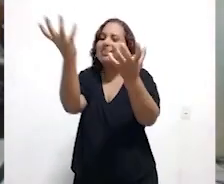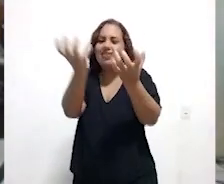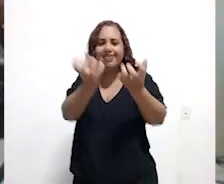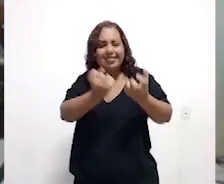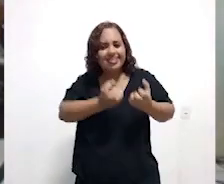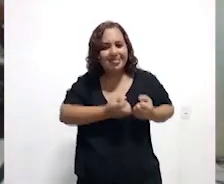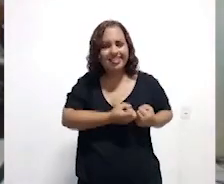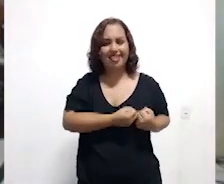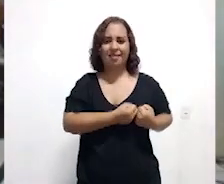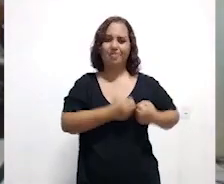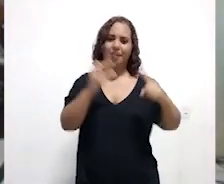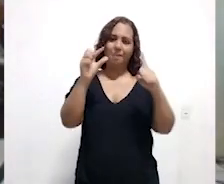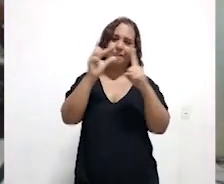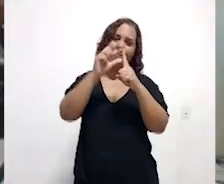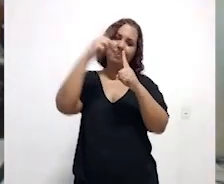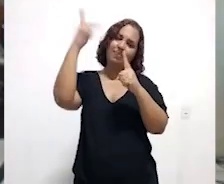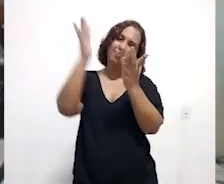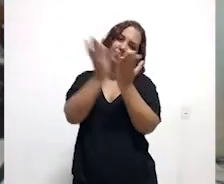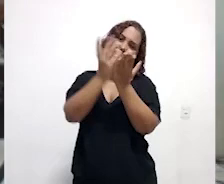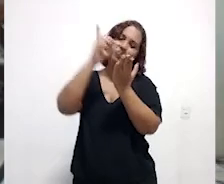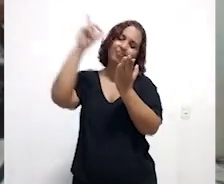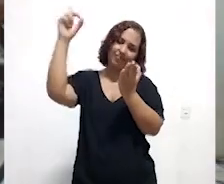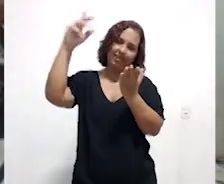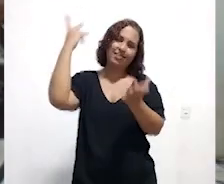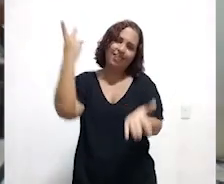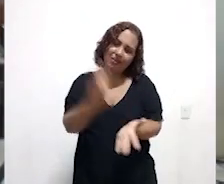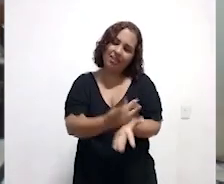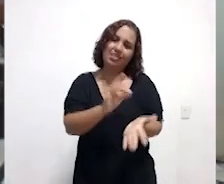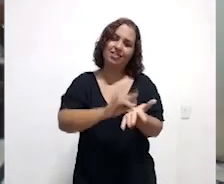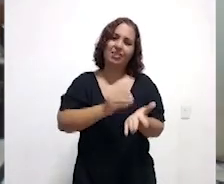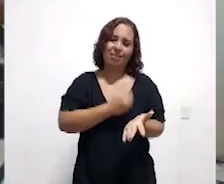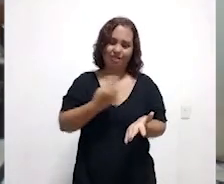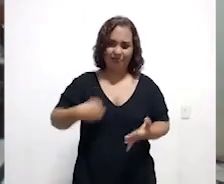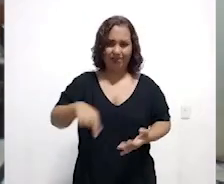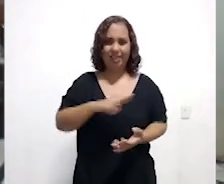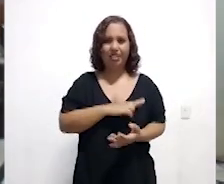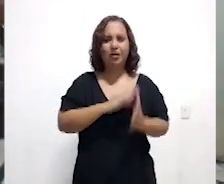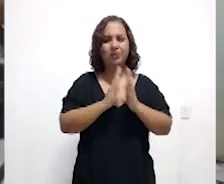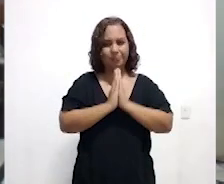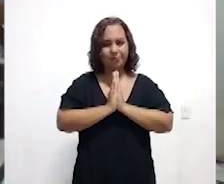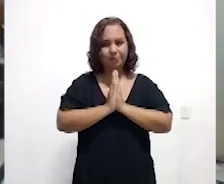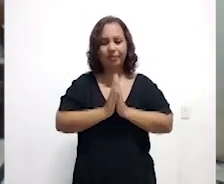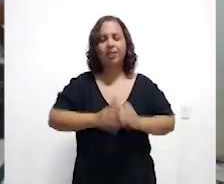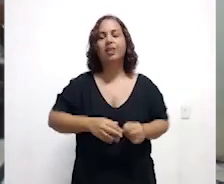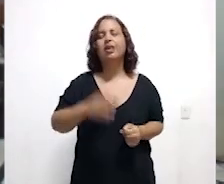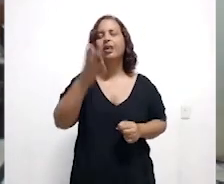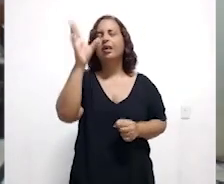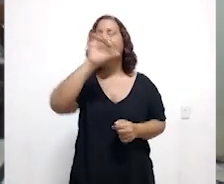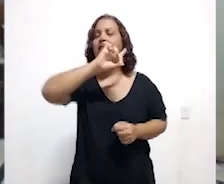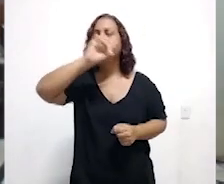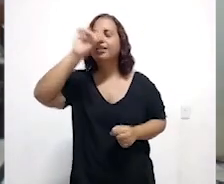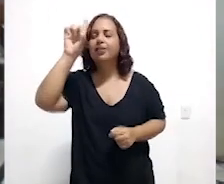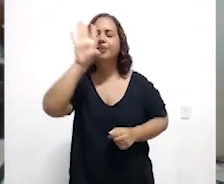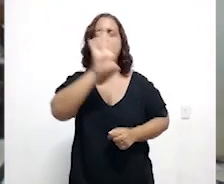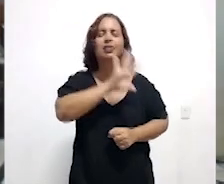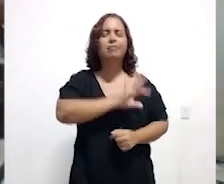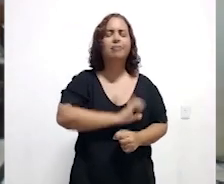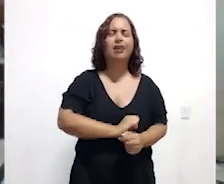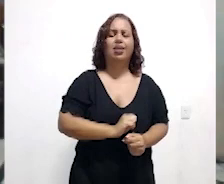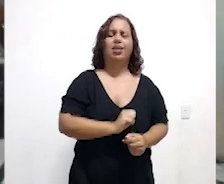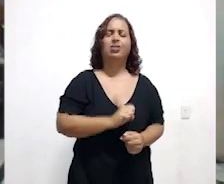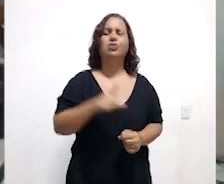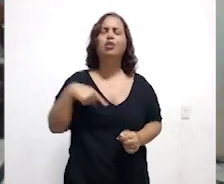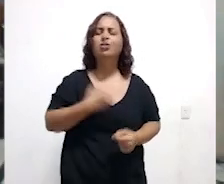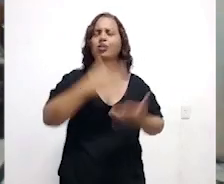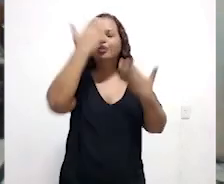palavra cumpra o seu propósito em nossas vidas. Amado Deus e querido Pai, te agradecemos por mais uma